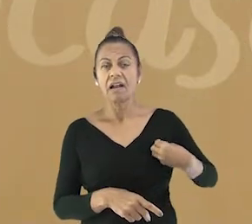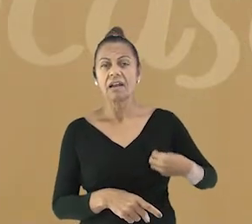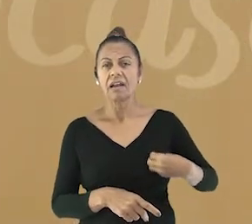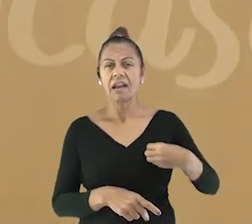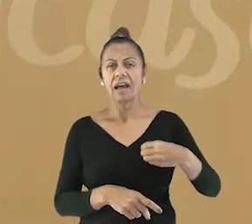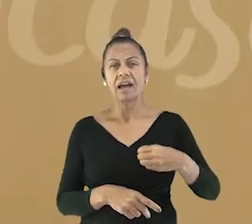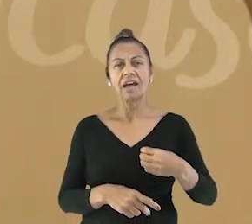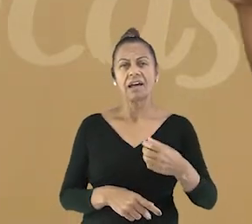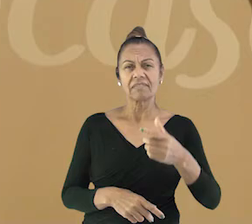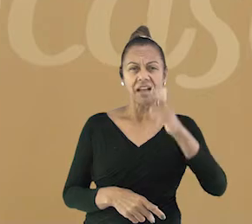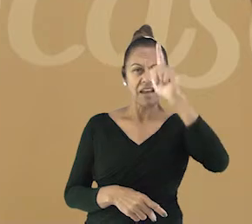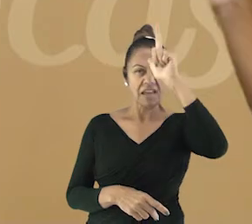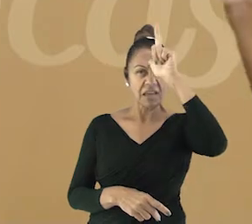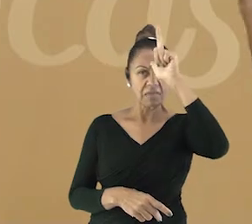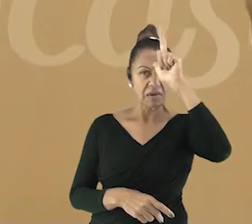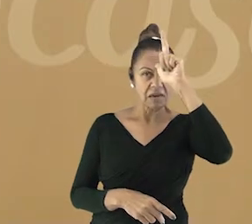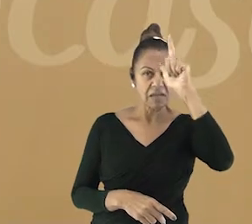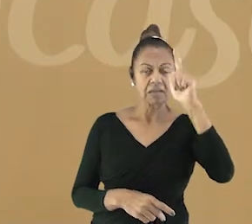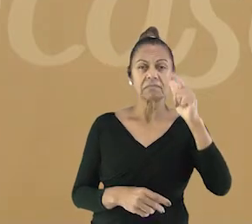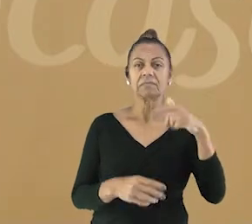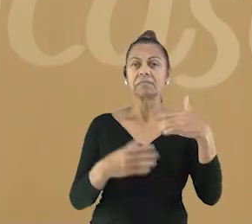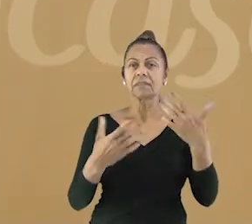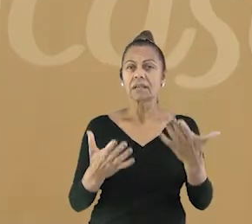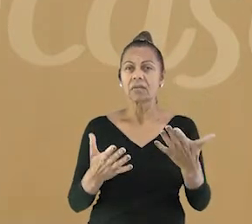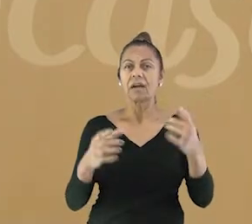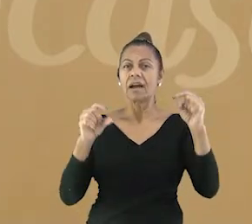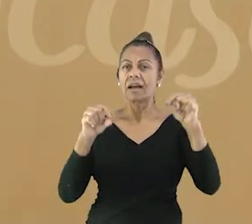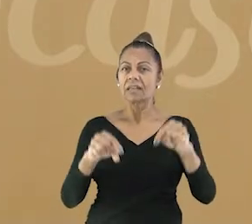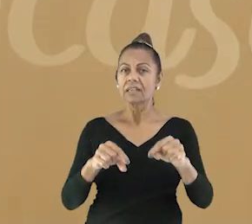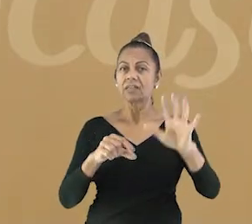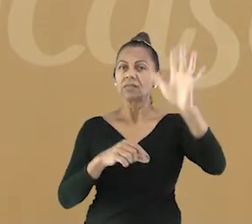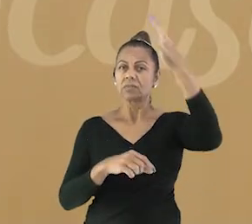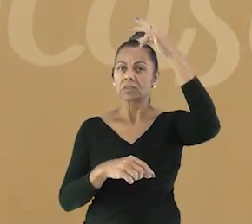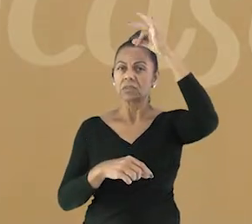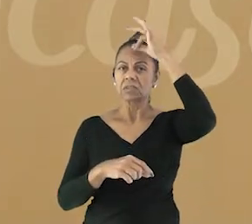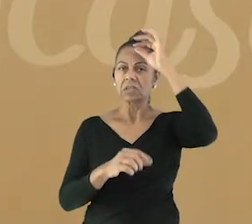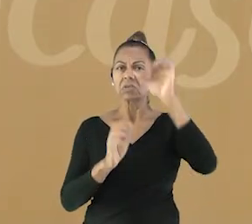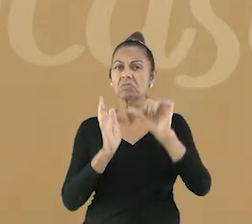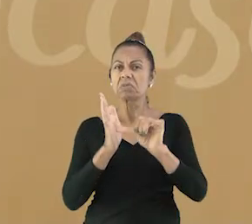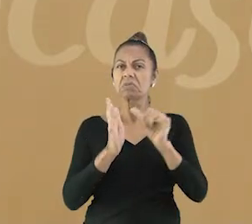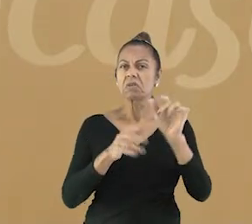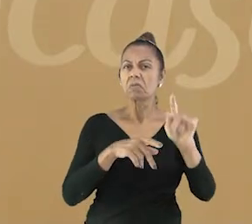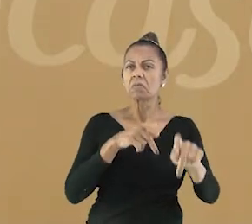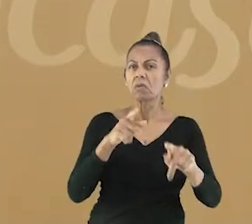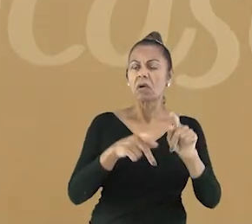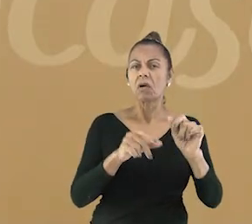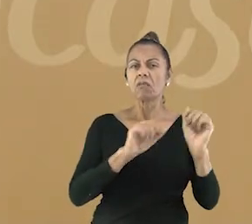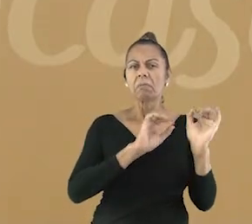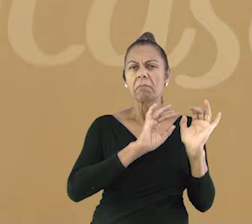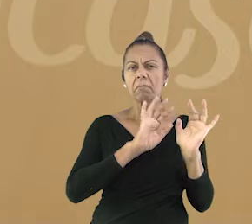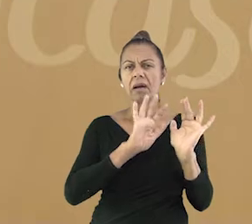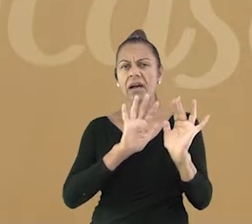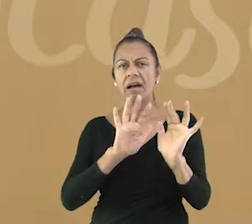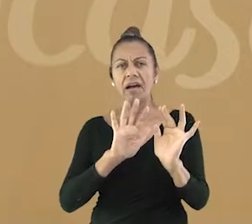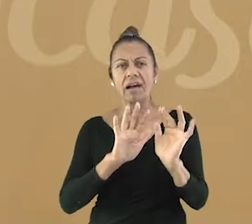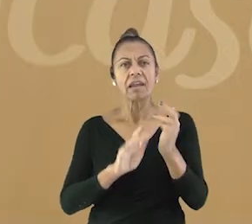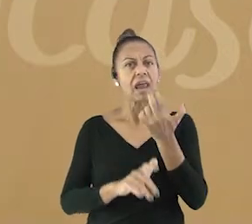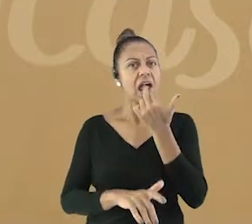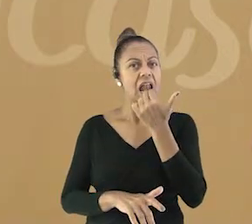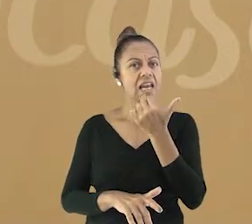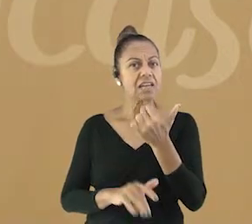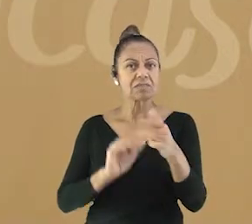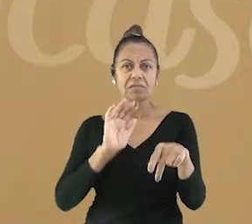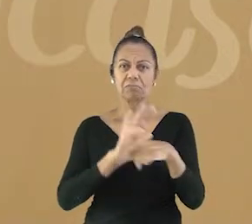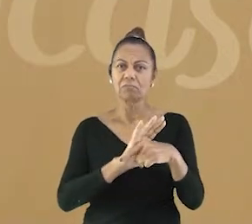lugar bem distante daqui. E os primeiros pomeranos que vieram morar aqui no Espírito Santo falavam o